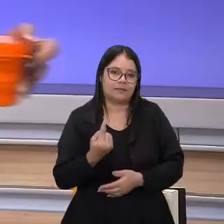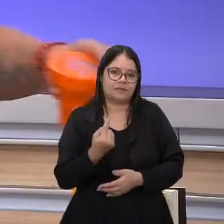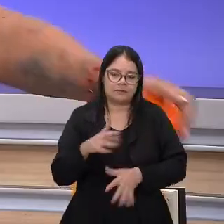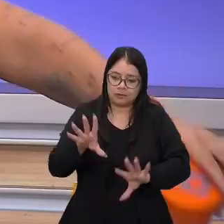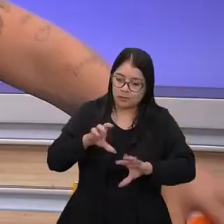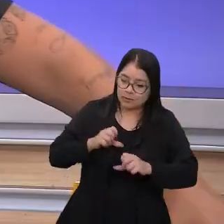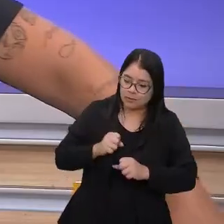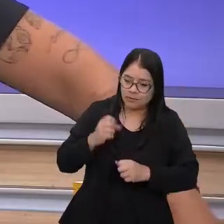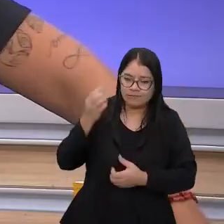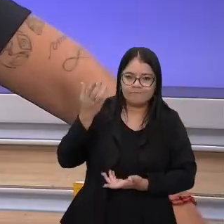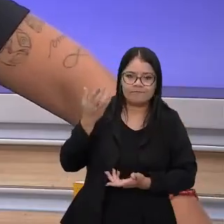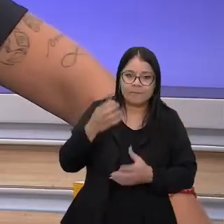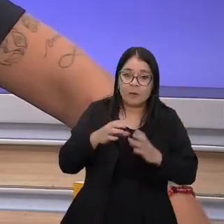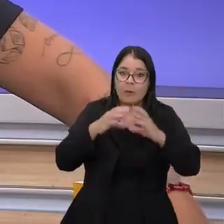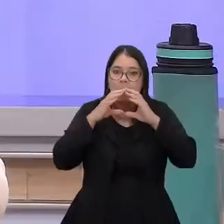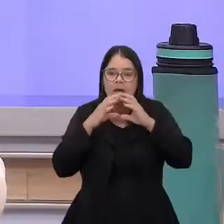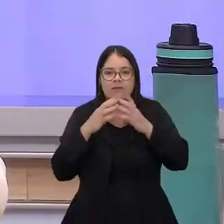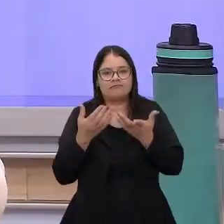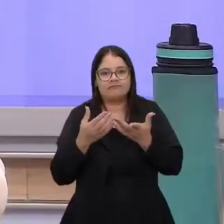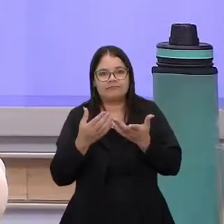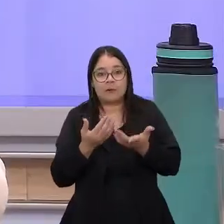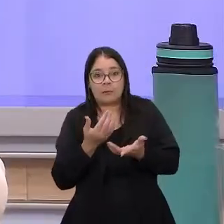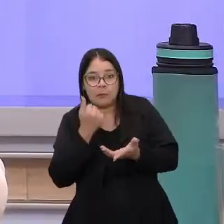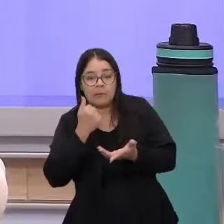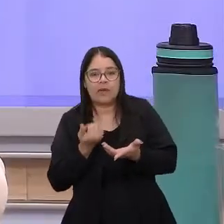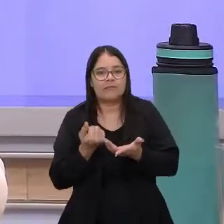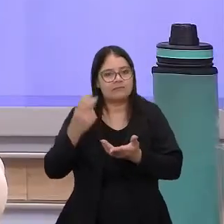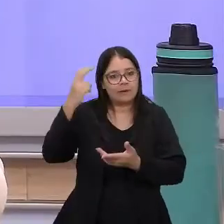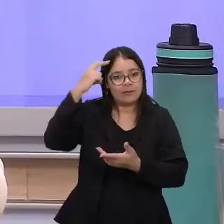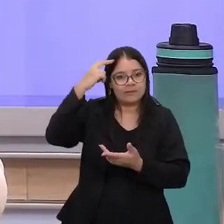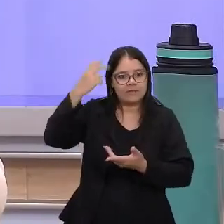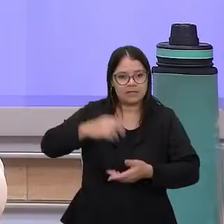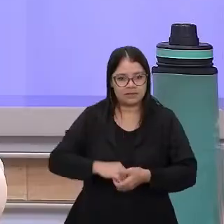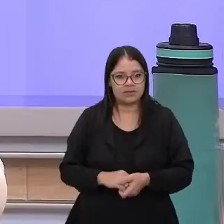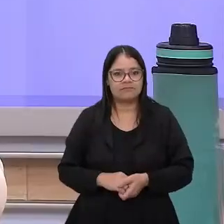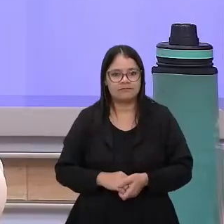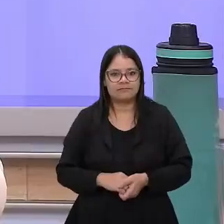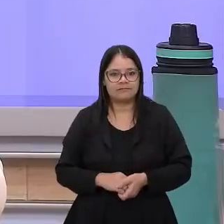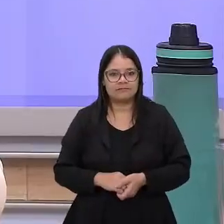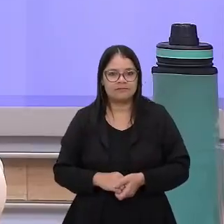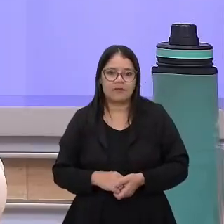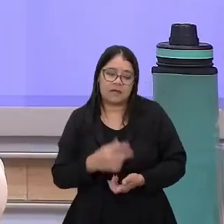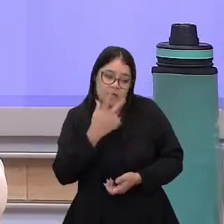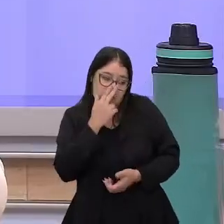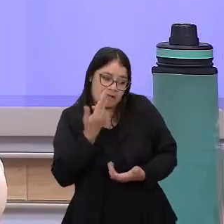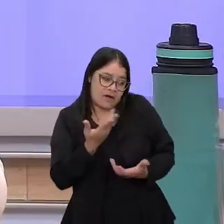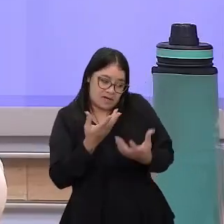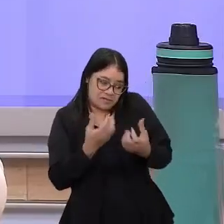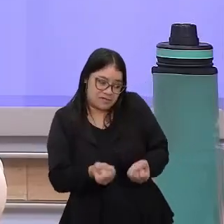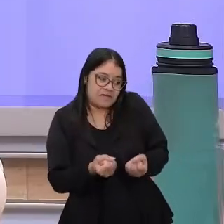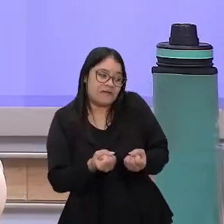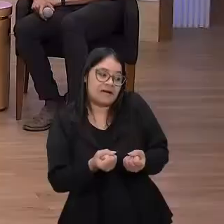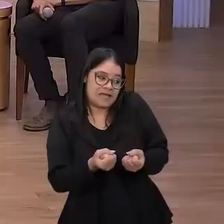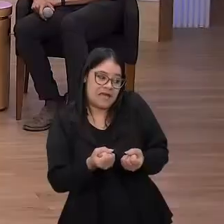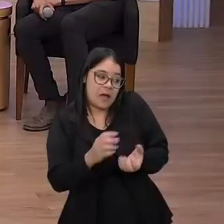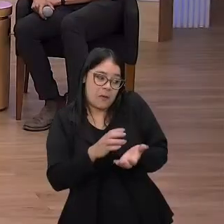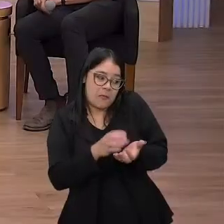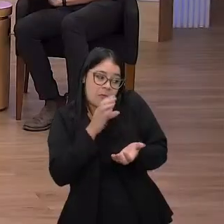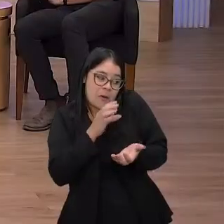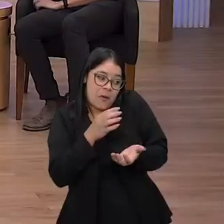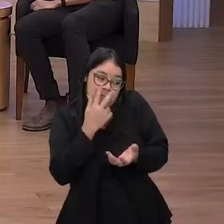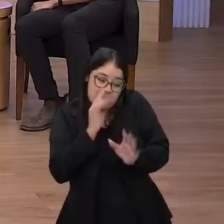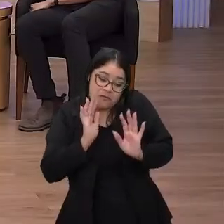consciente. Eu acho que a gente podia ganhar esse copo, né? Nossa, eu acho, não, eu tenho certeza. Eu não acho.